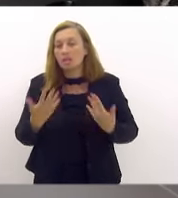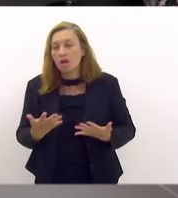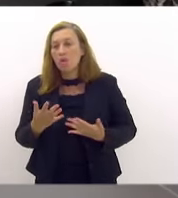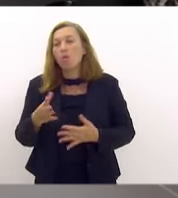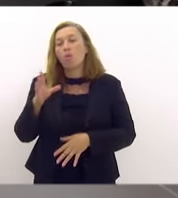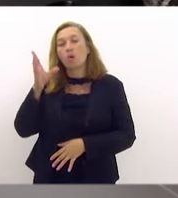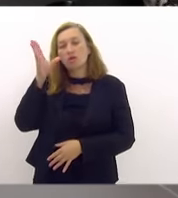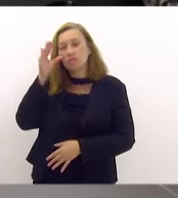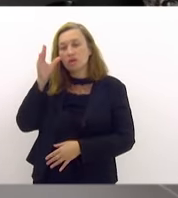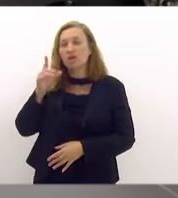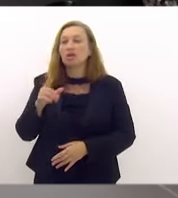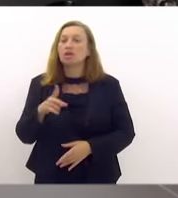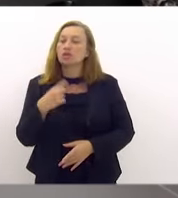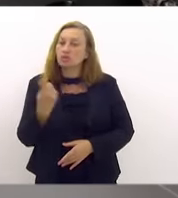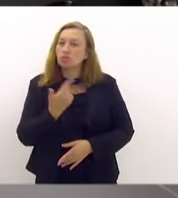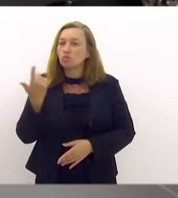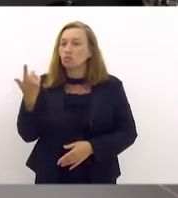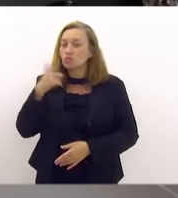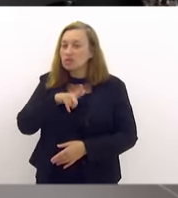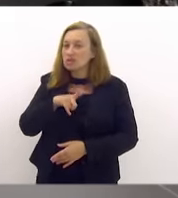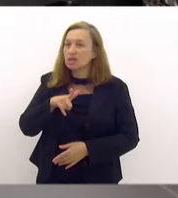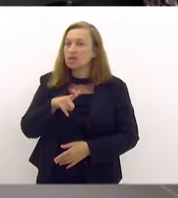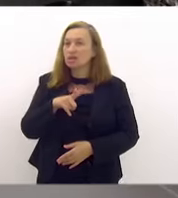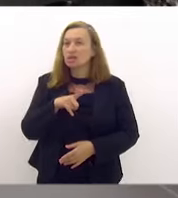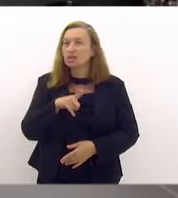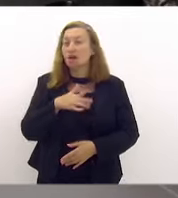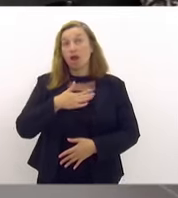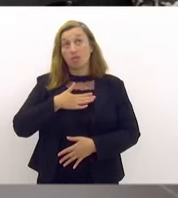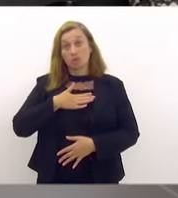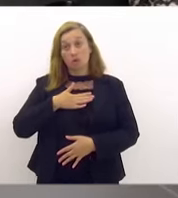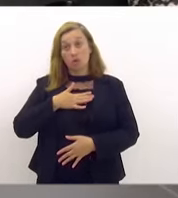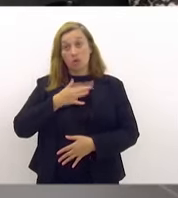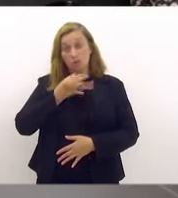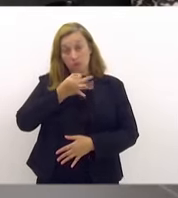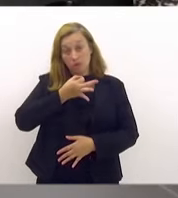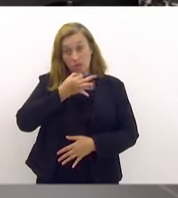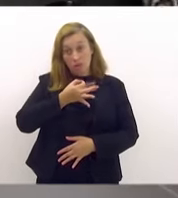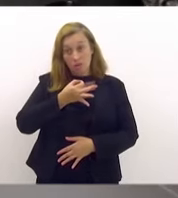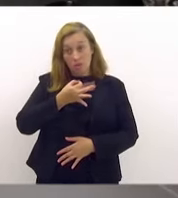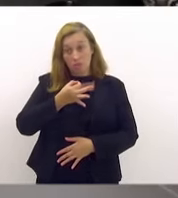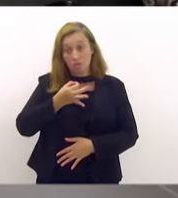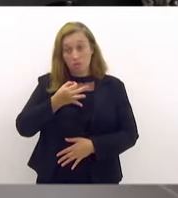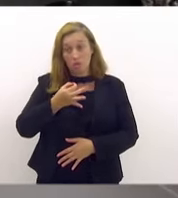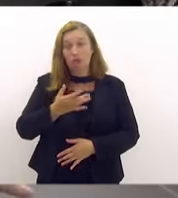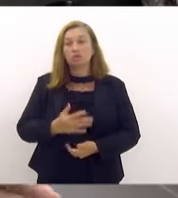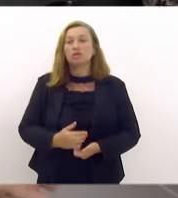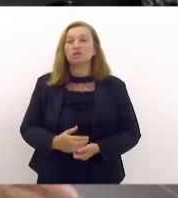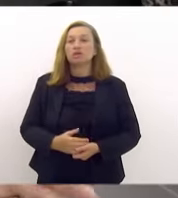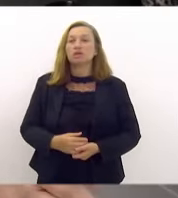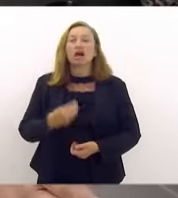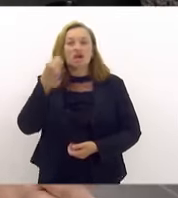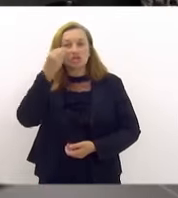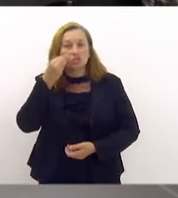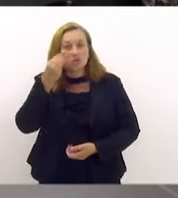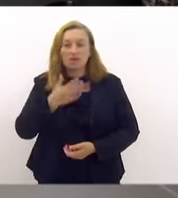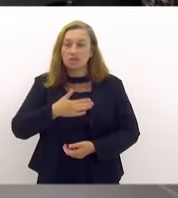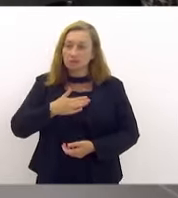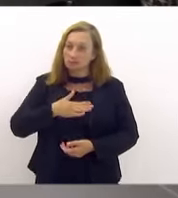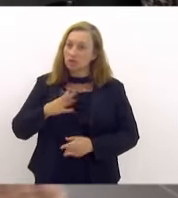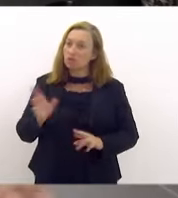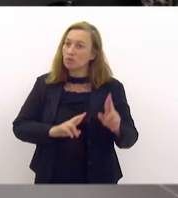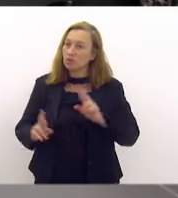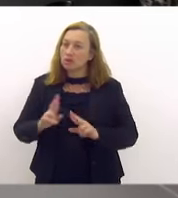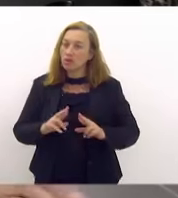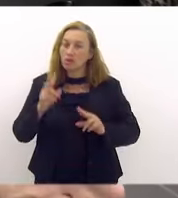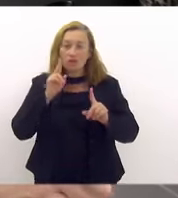interessante é que a gente consiga eh pelo menos no meu caso aqui passar a ideia da minha experiência com relação a isso e do meu ponto de